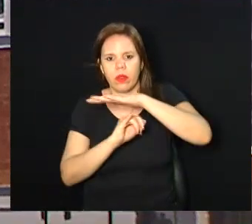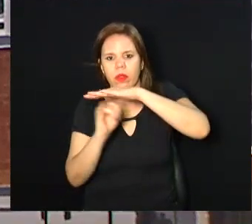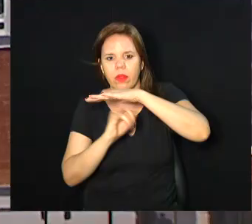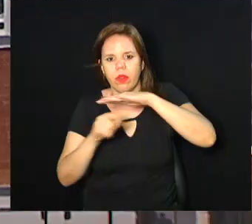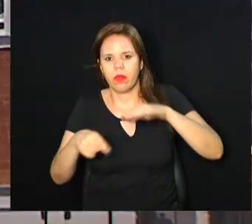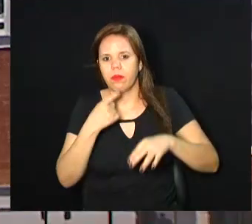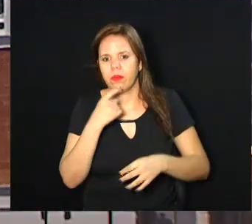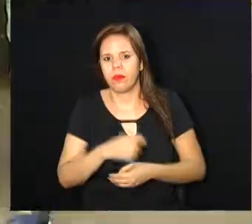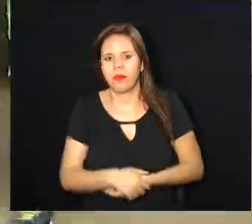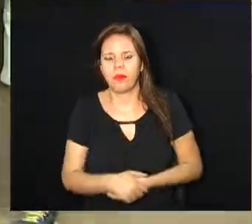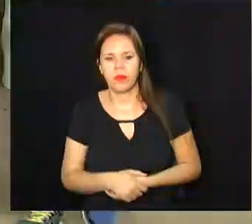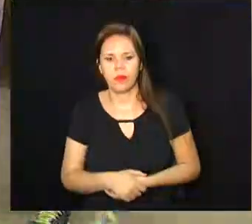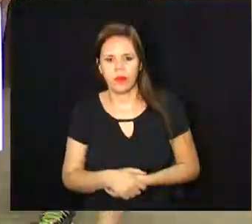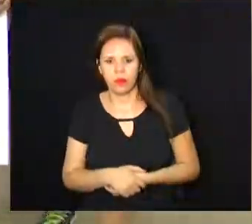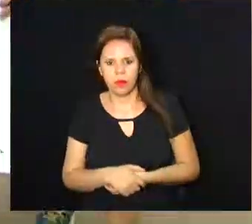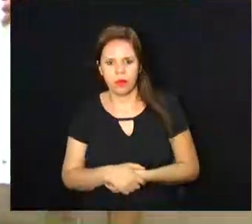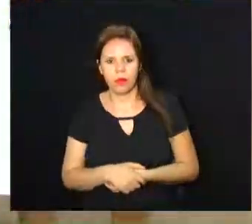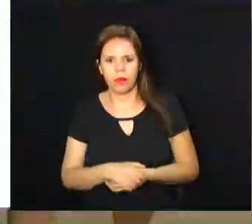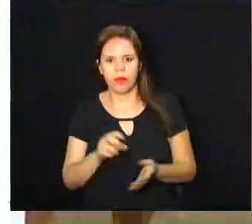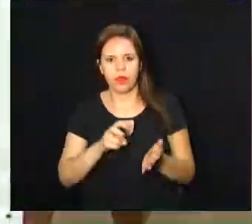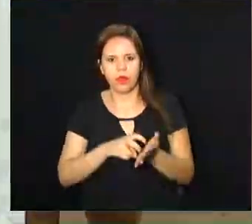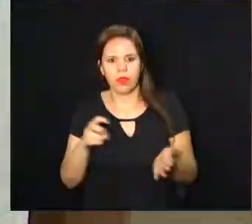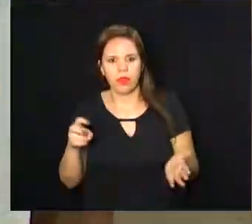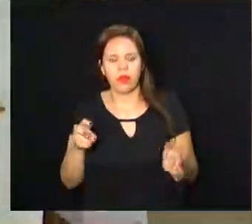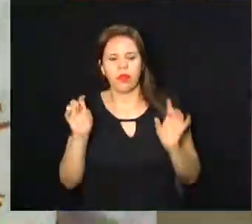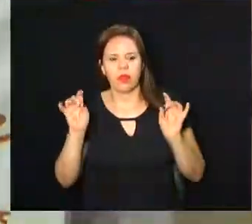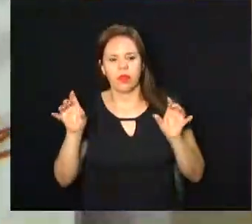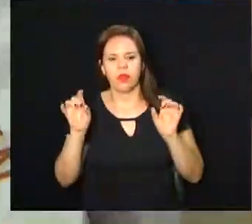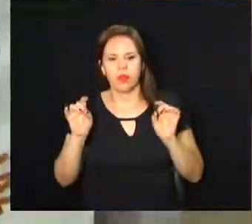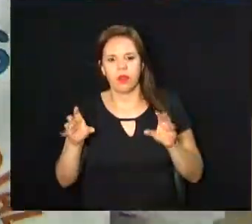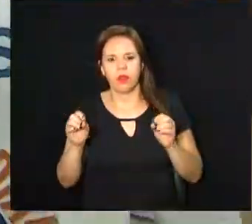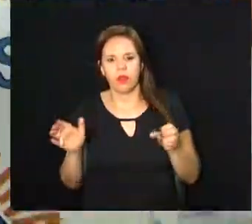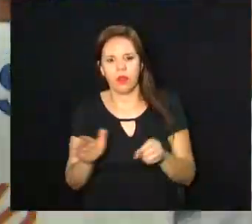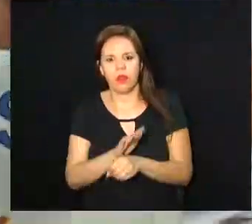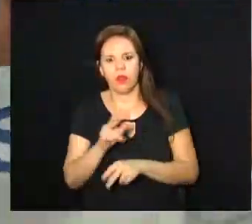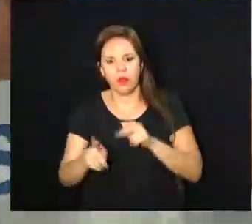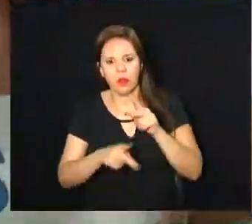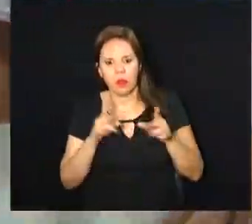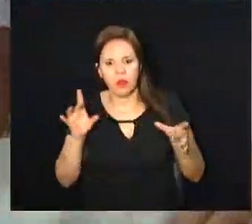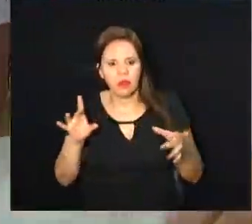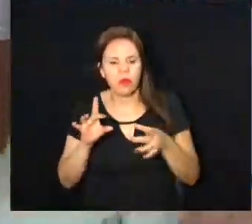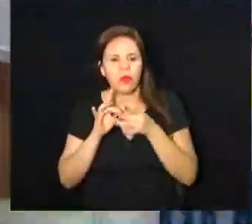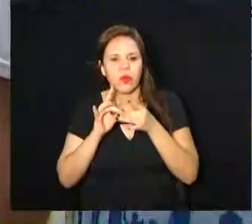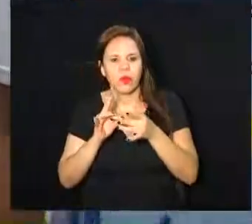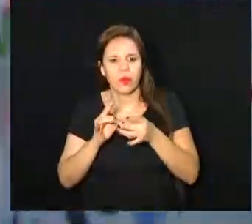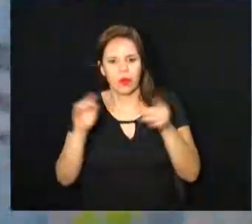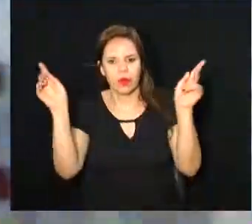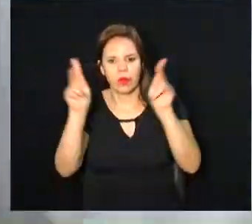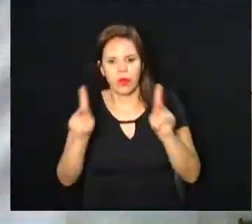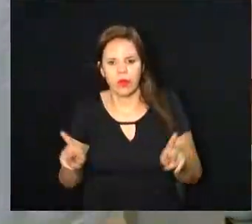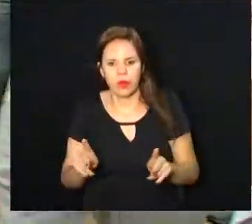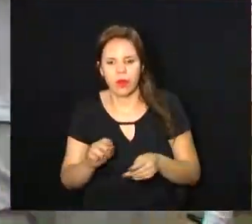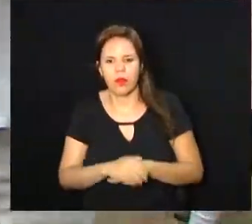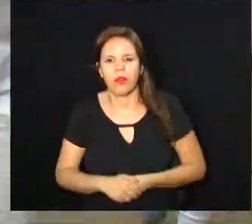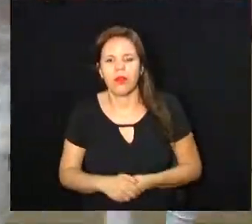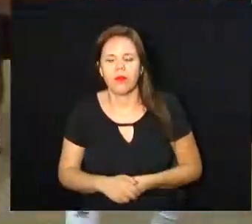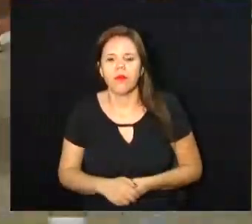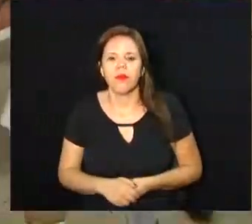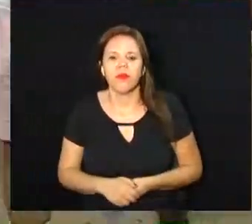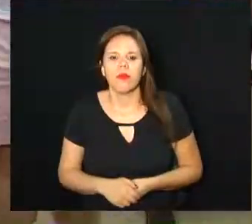aqui de Campinas. Uma manhã única, repleta de muita união. A paz.